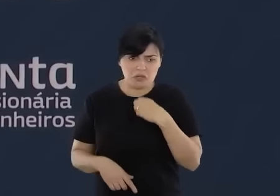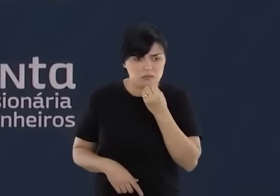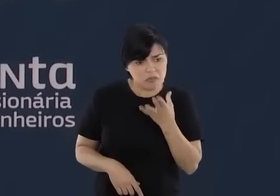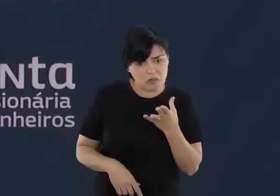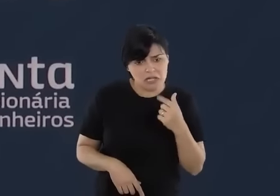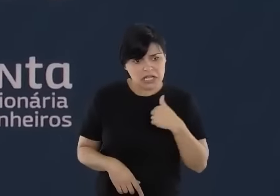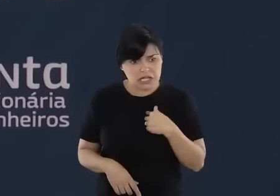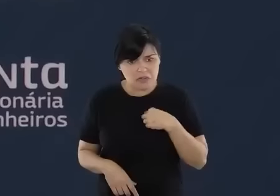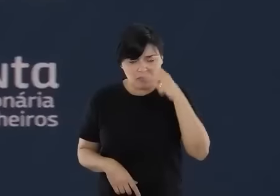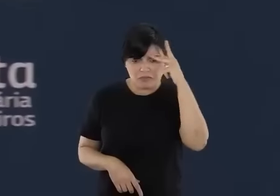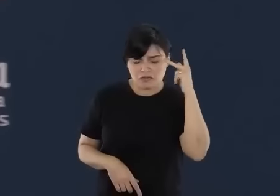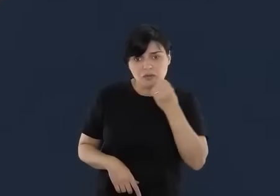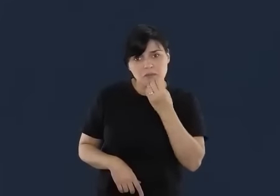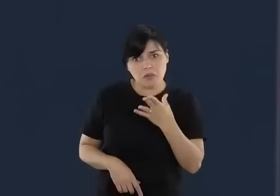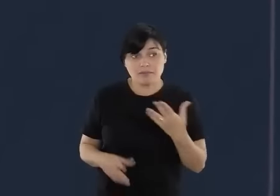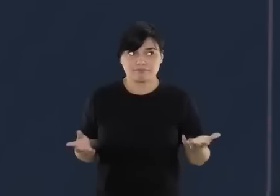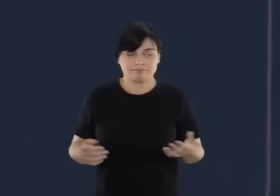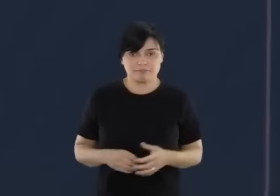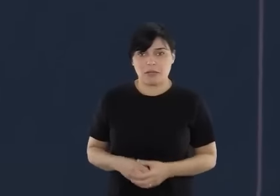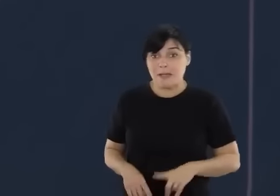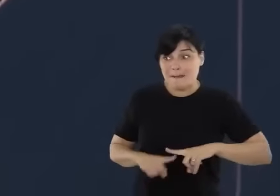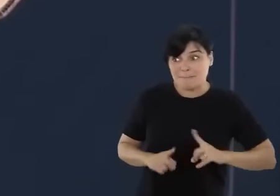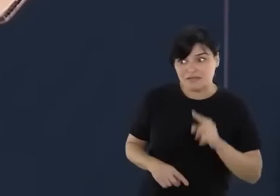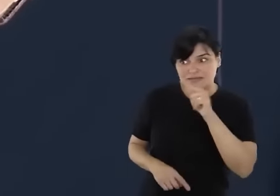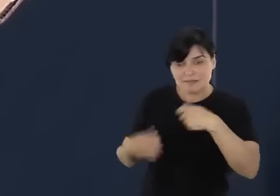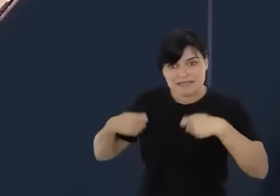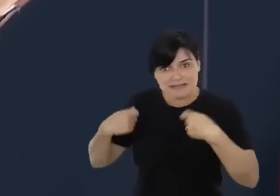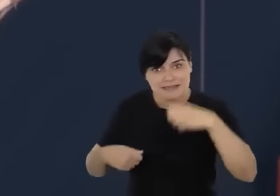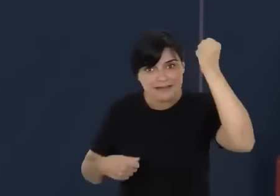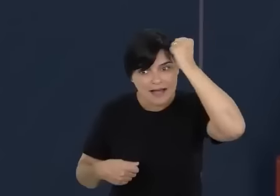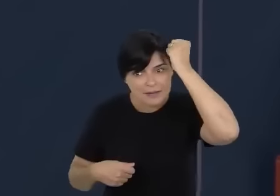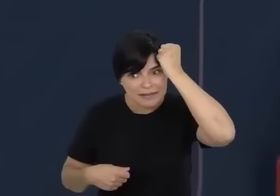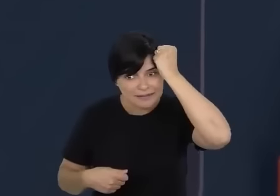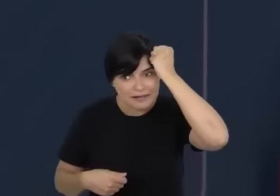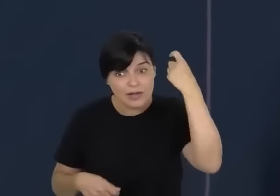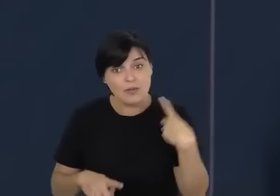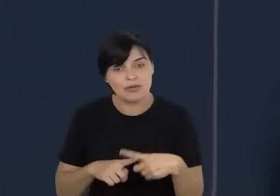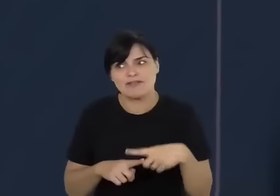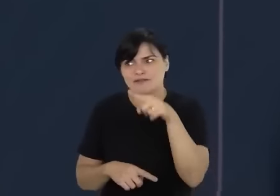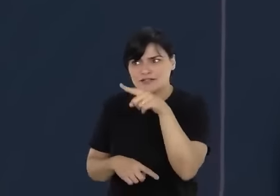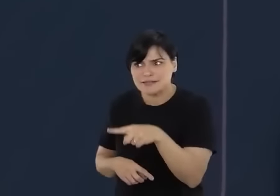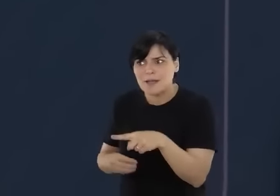Ok você precisa se arrepender não apenas do que você faz mas de quem você